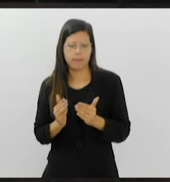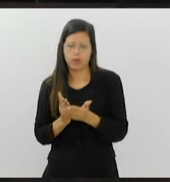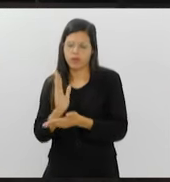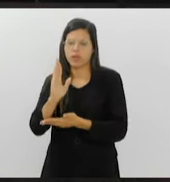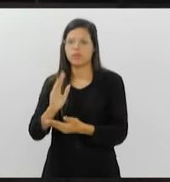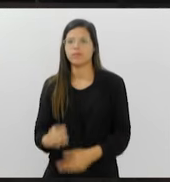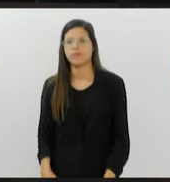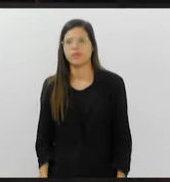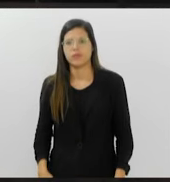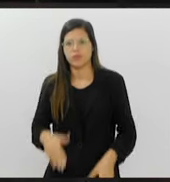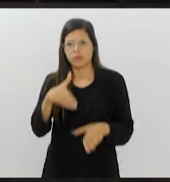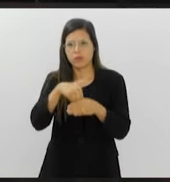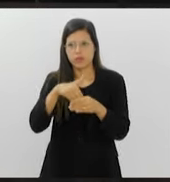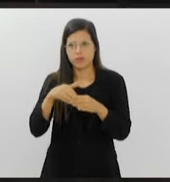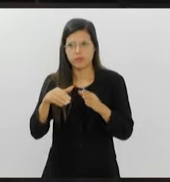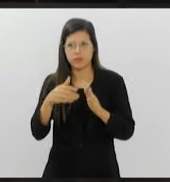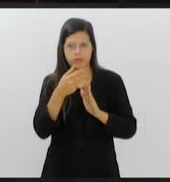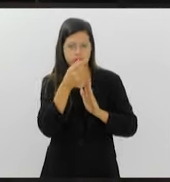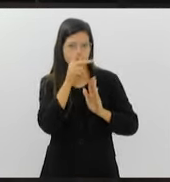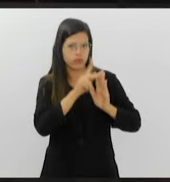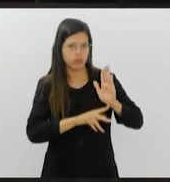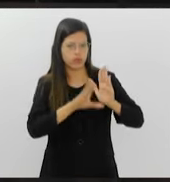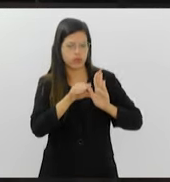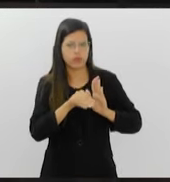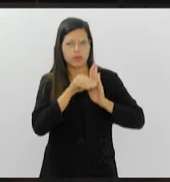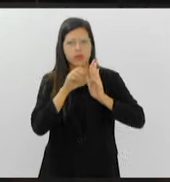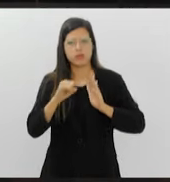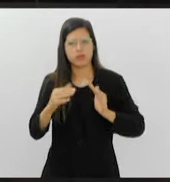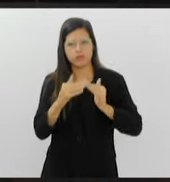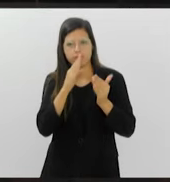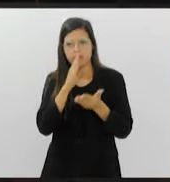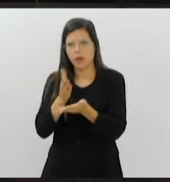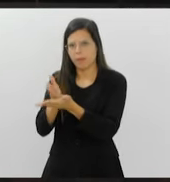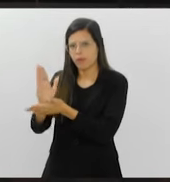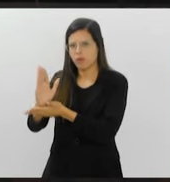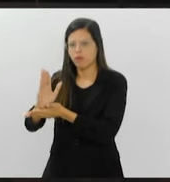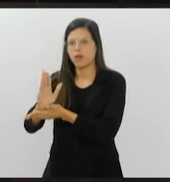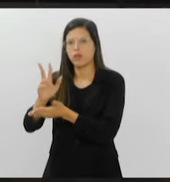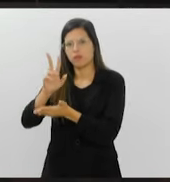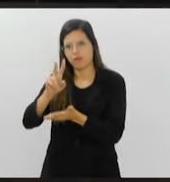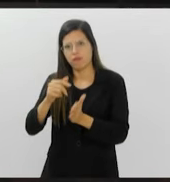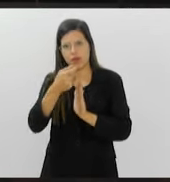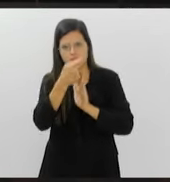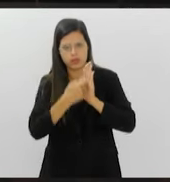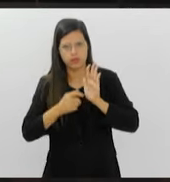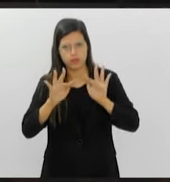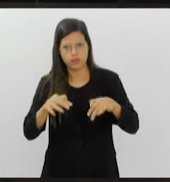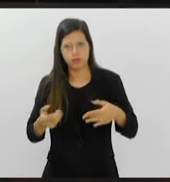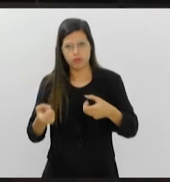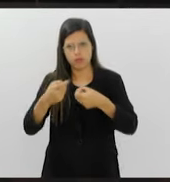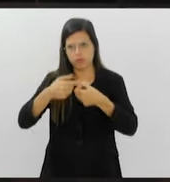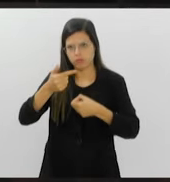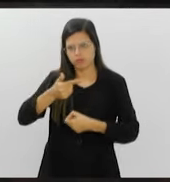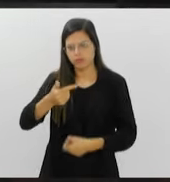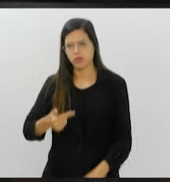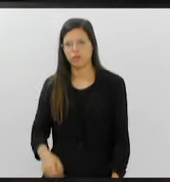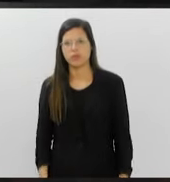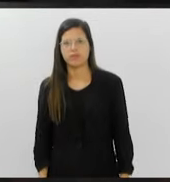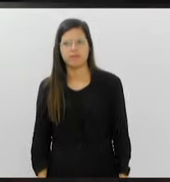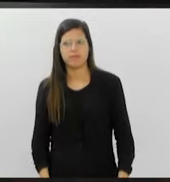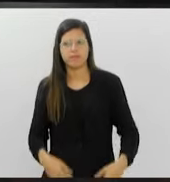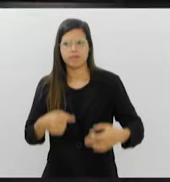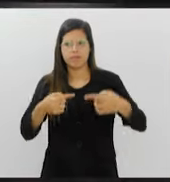Em votação, o projeto assim emendado. Os senhores que aprovam, permaneçam como estão. Aprovado. Vai a redação do vencido para a segunda discussão.